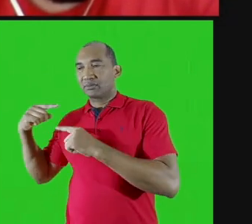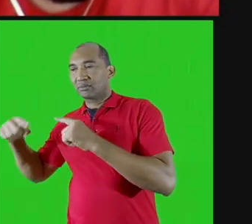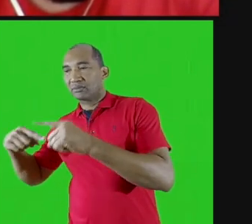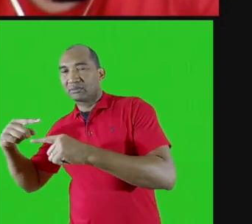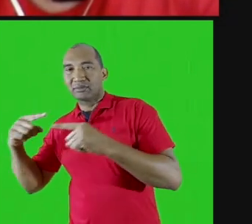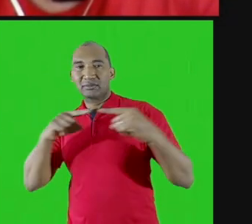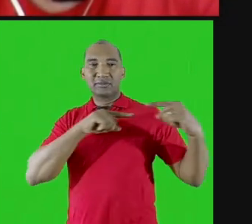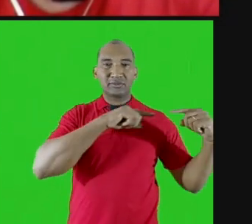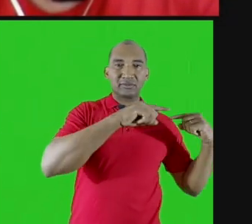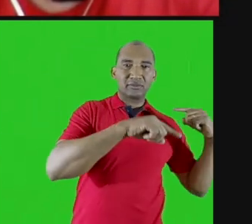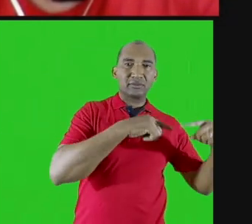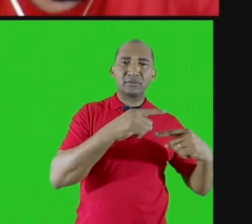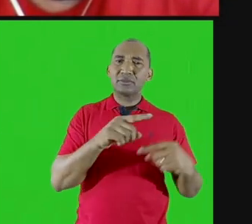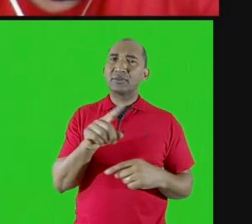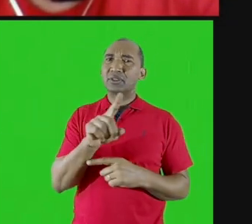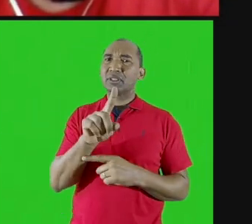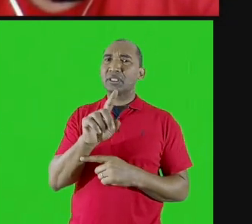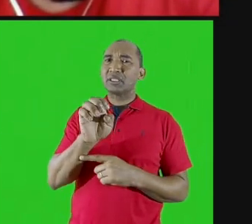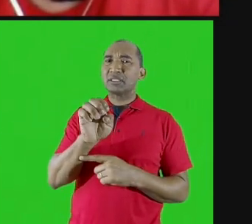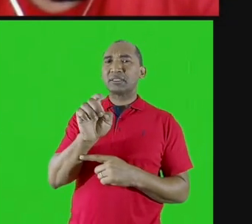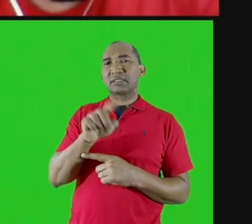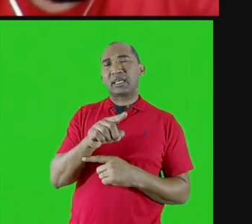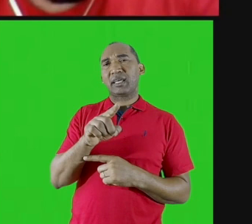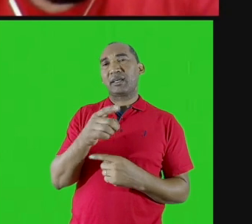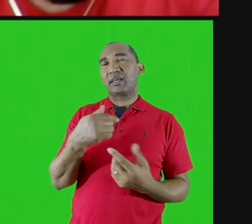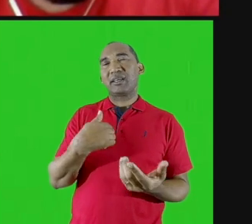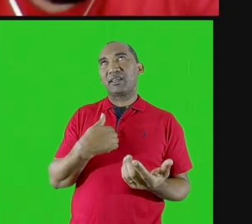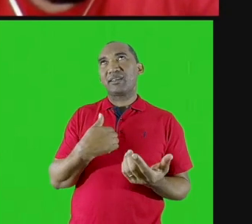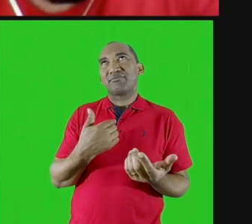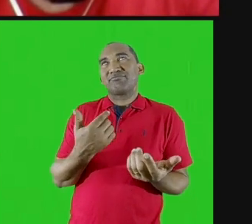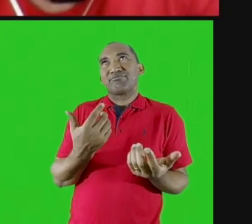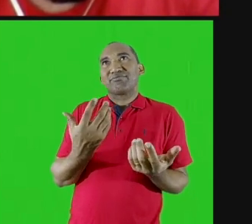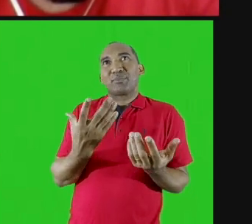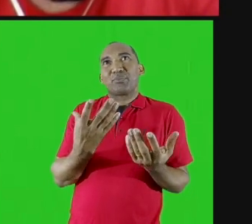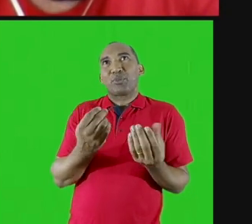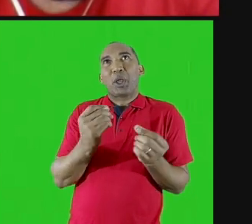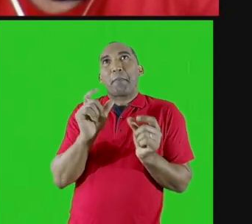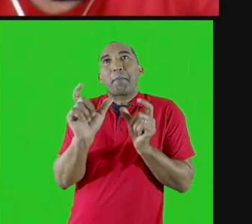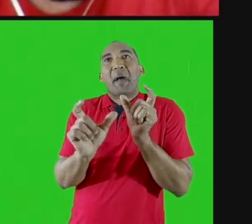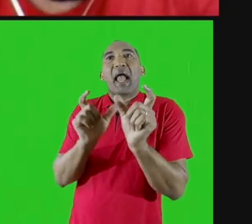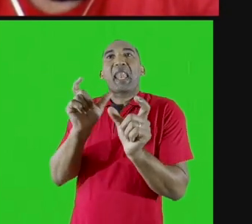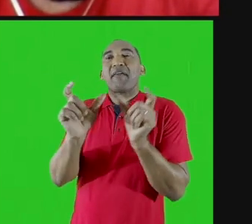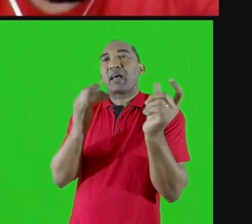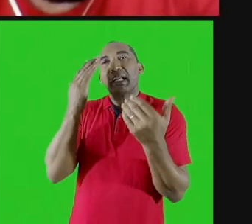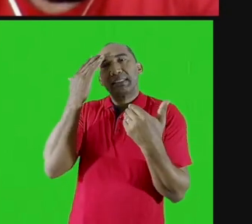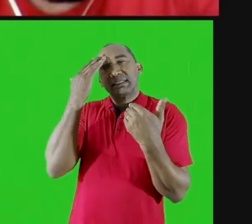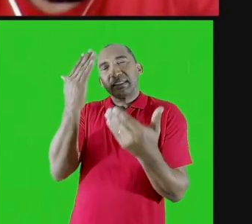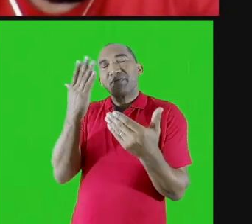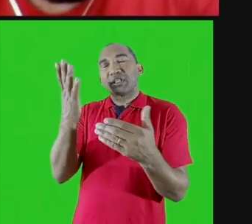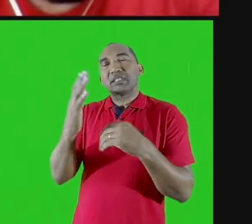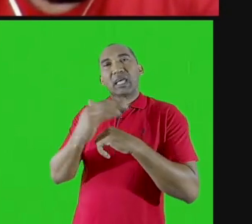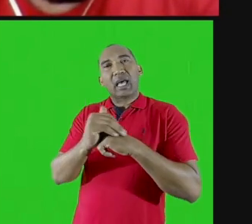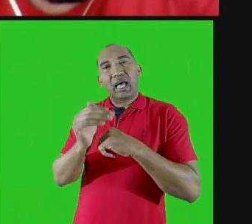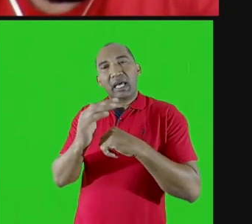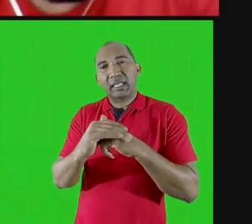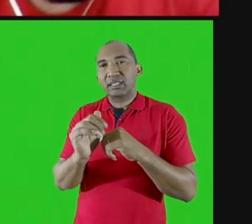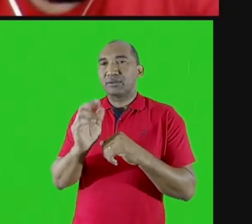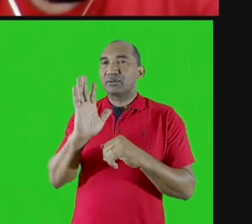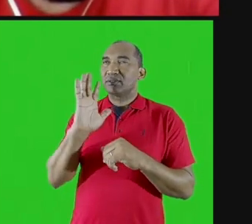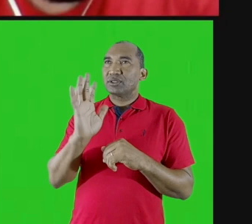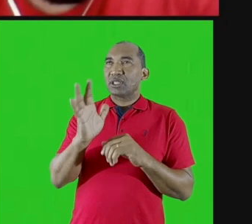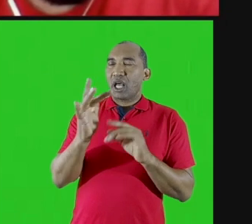gerações, sobretudo. Zé, não tenho palavras para te agradecer por sua generosidade, desde o